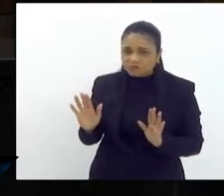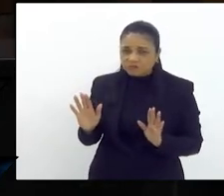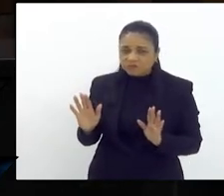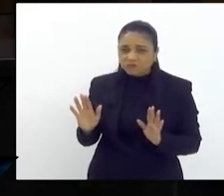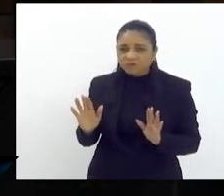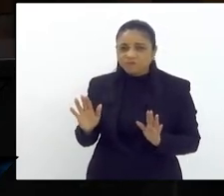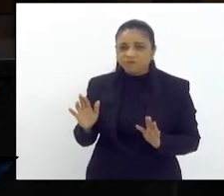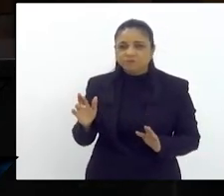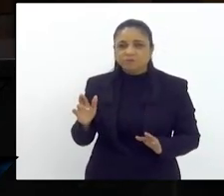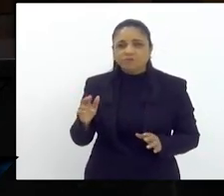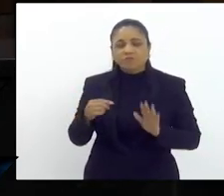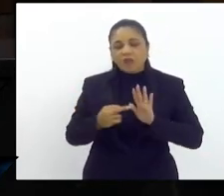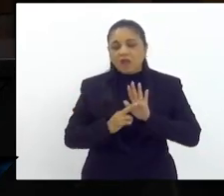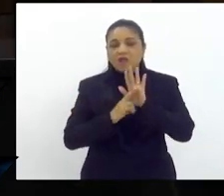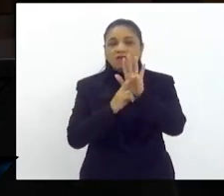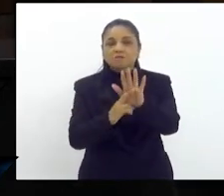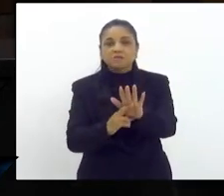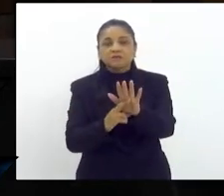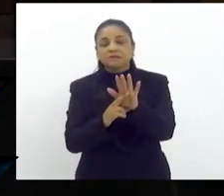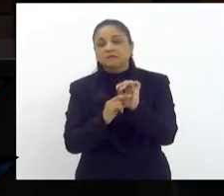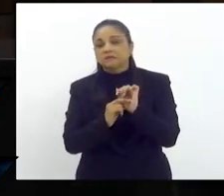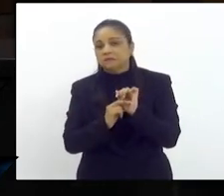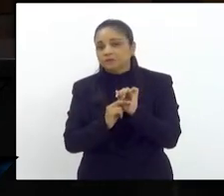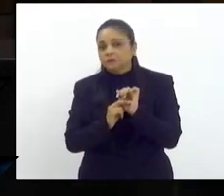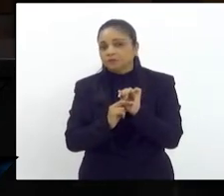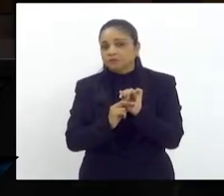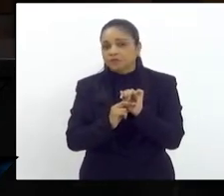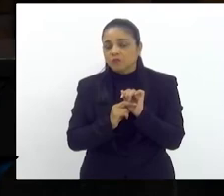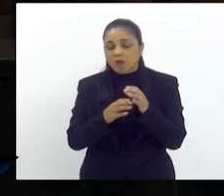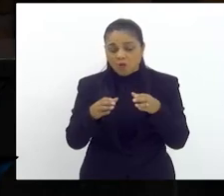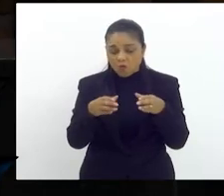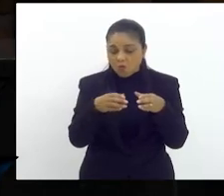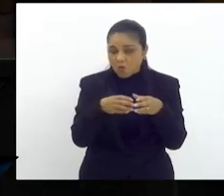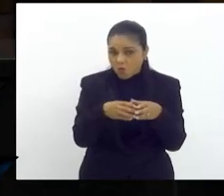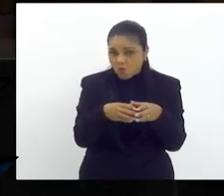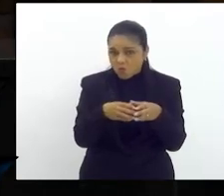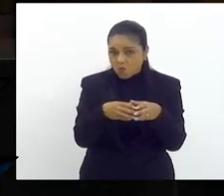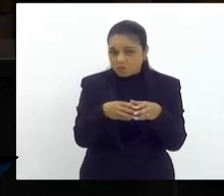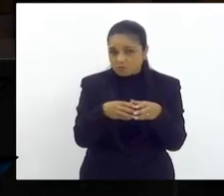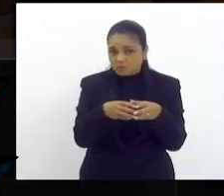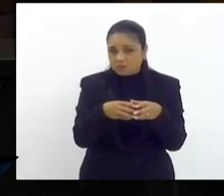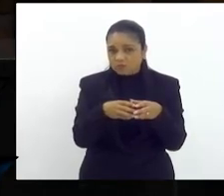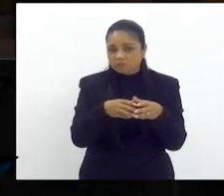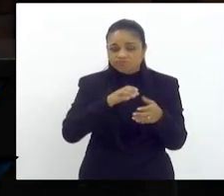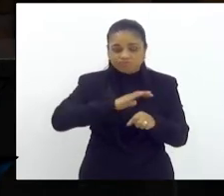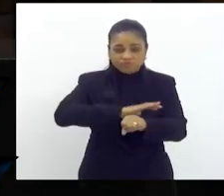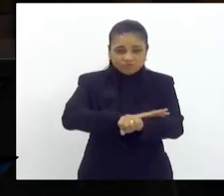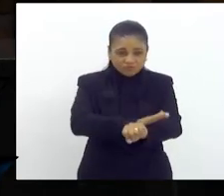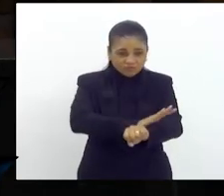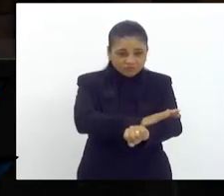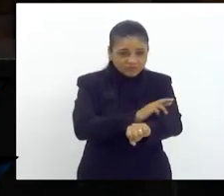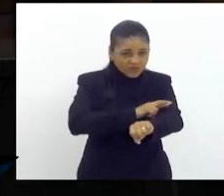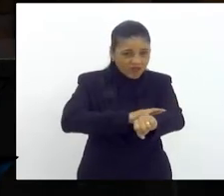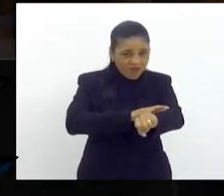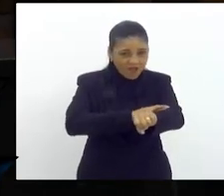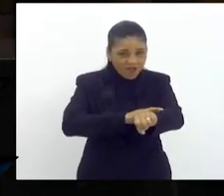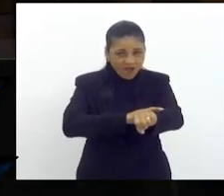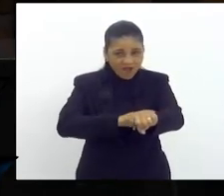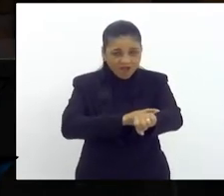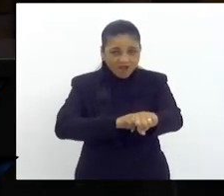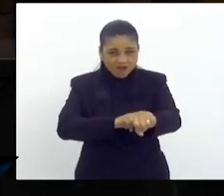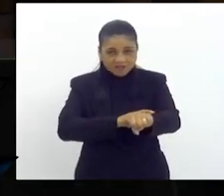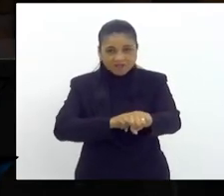e essa representação que vamos fazer a comissão de discriminação de raça cor etnia religião